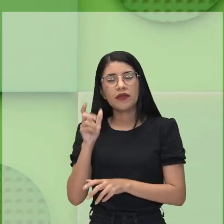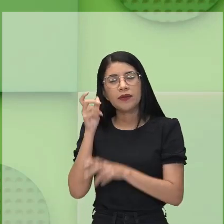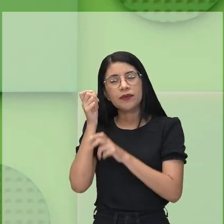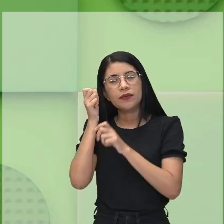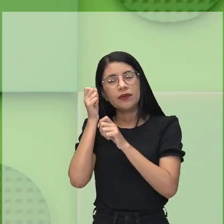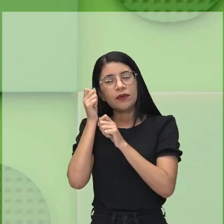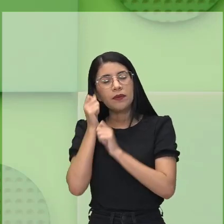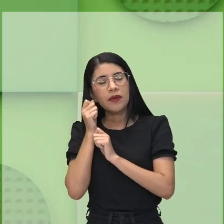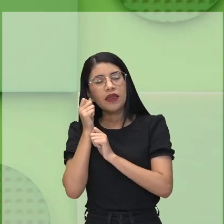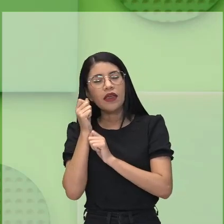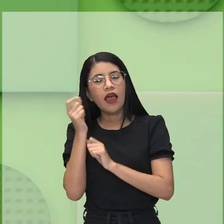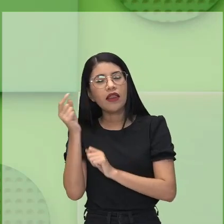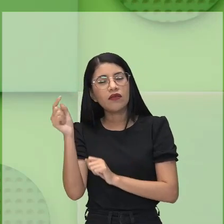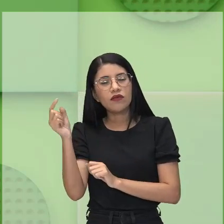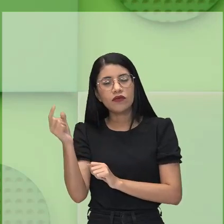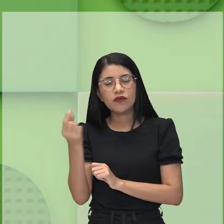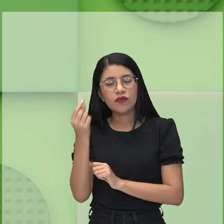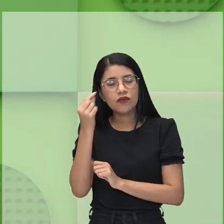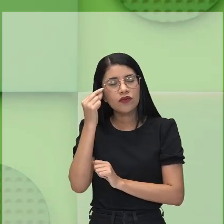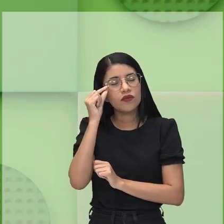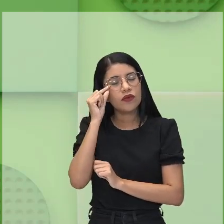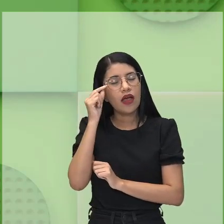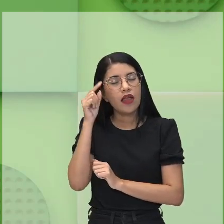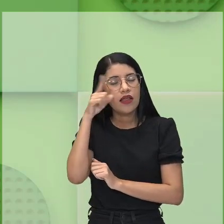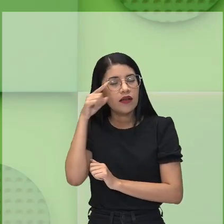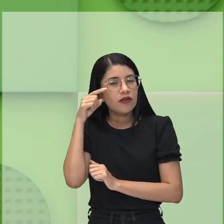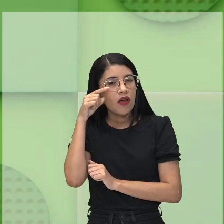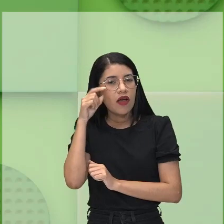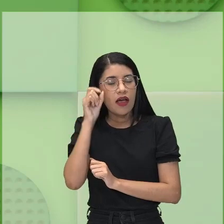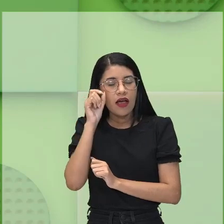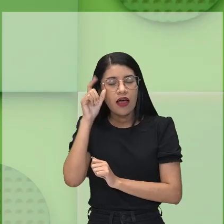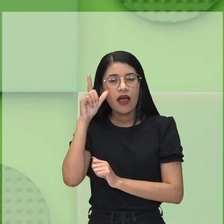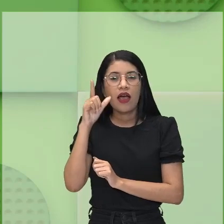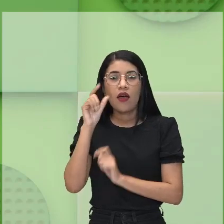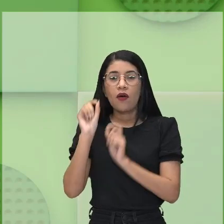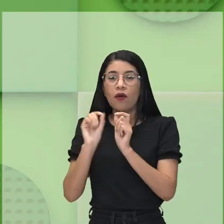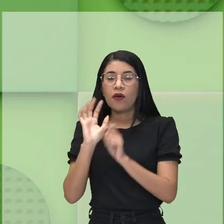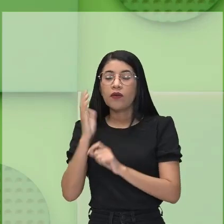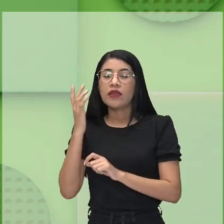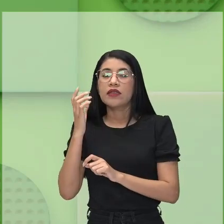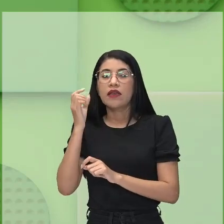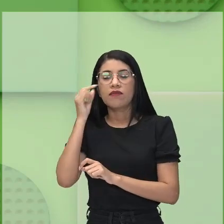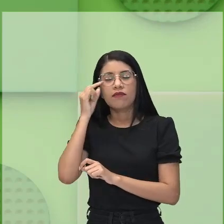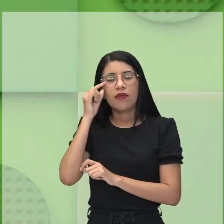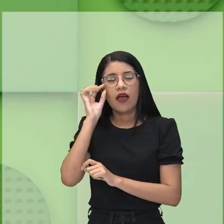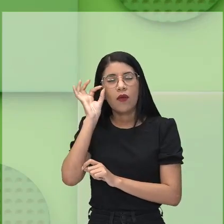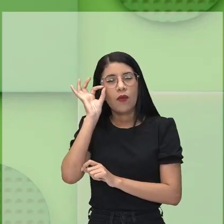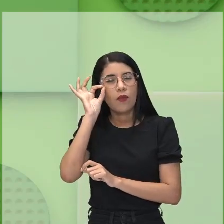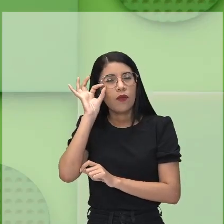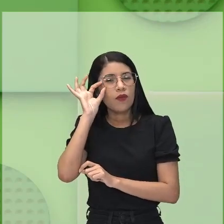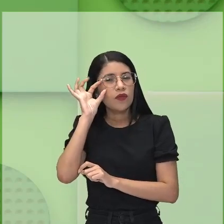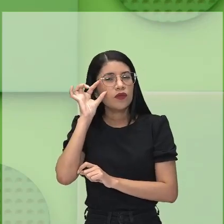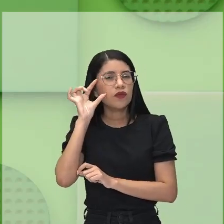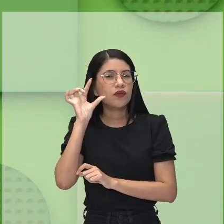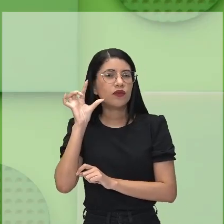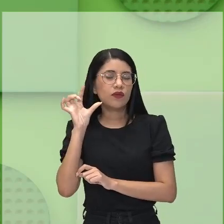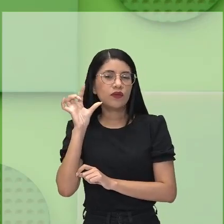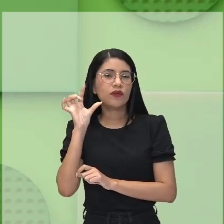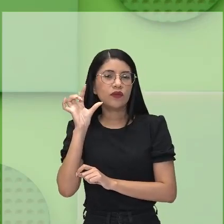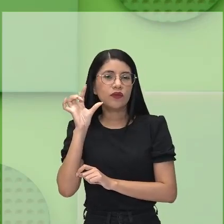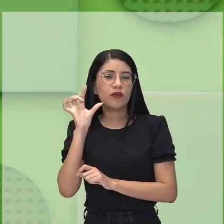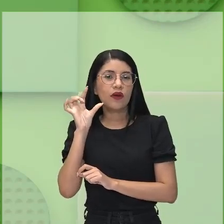pessoa coçava o rosto e na coçada abria um espaço, um orifício, uma ferida, e